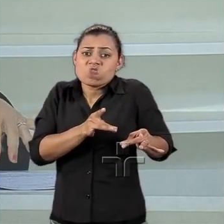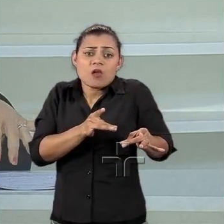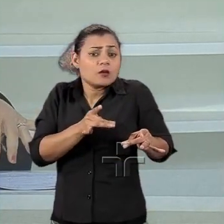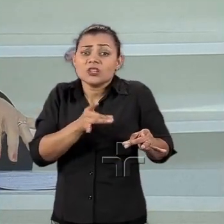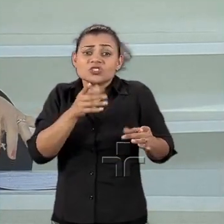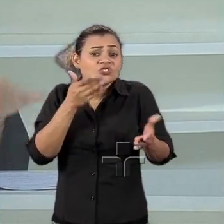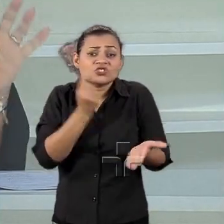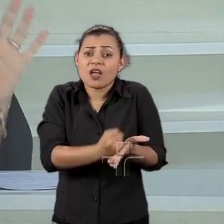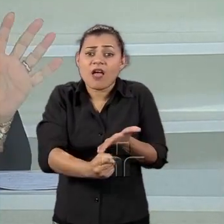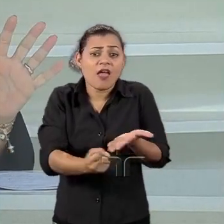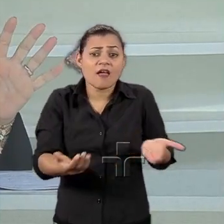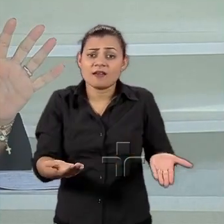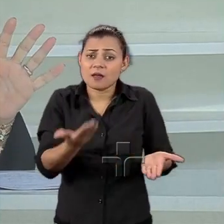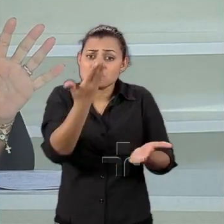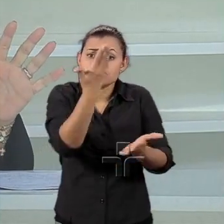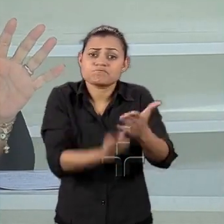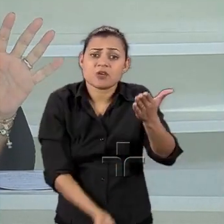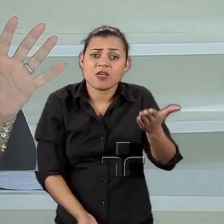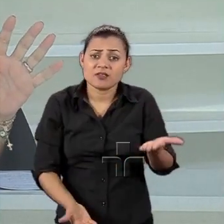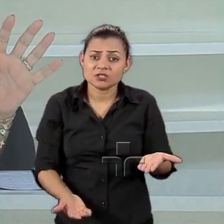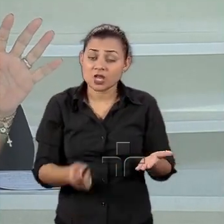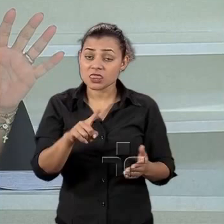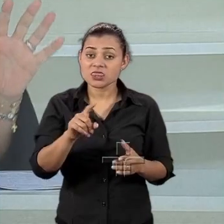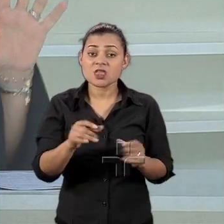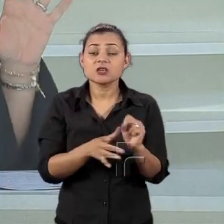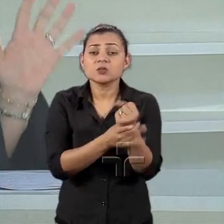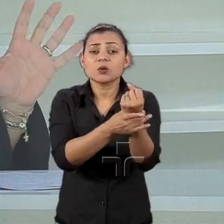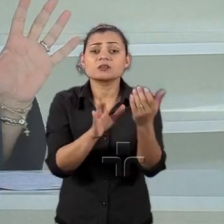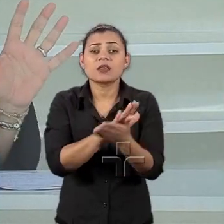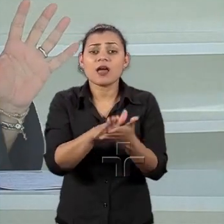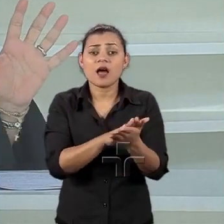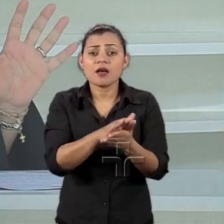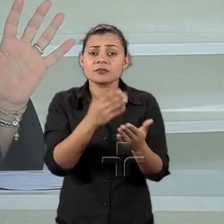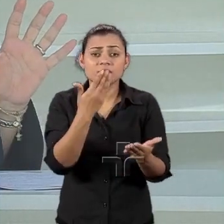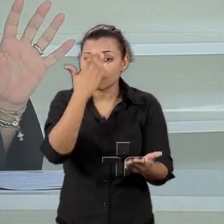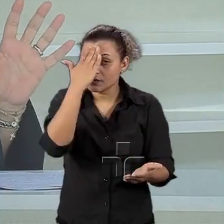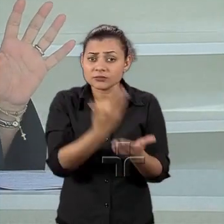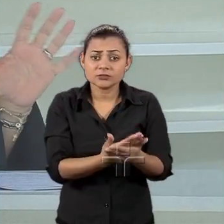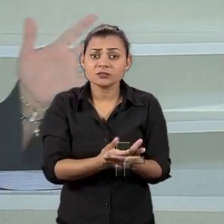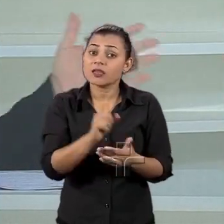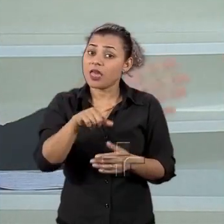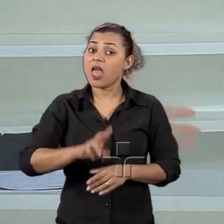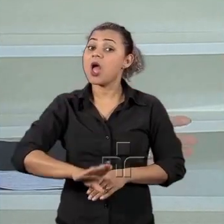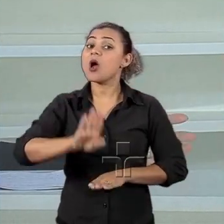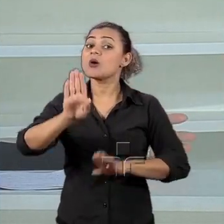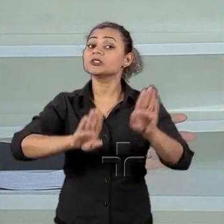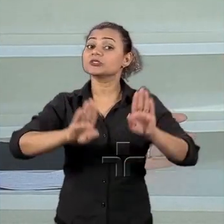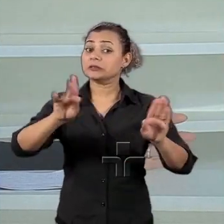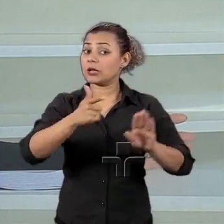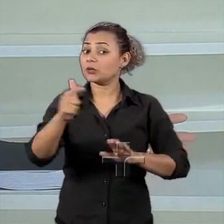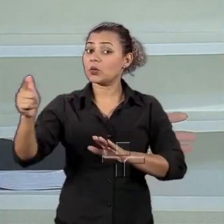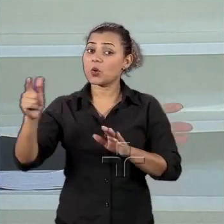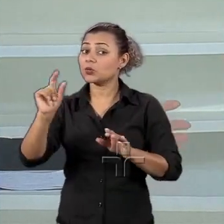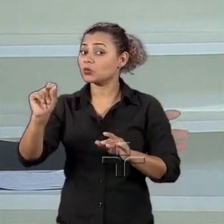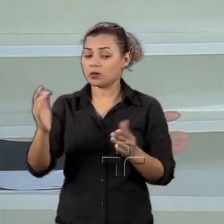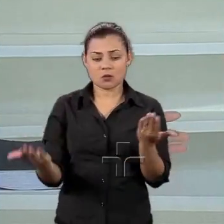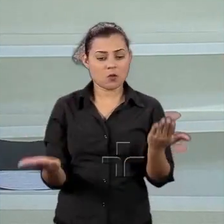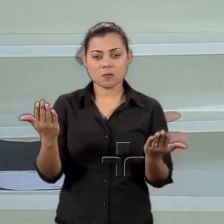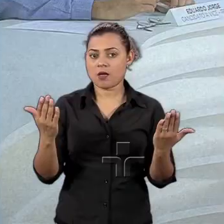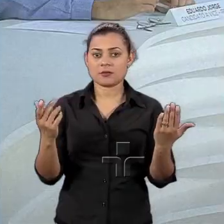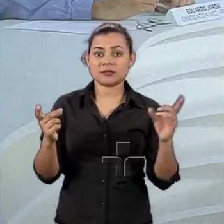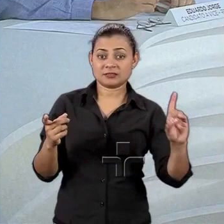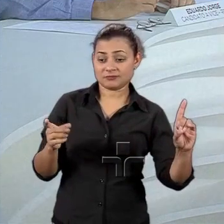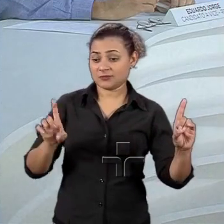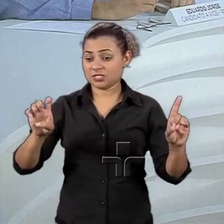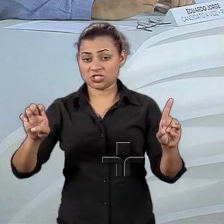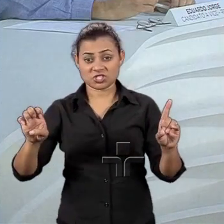fundo do mar. Não é uma boia. A boia são outros candidatos que são boia. Eu acho que esses dois extremos são âncoras que